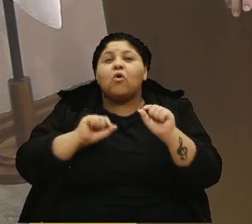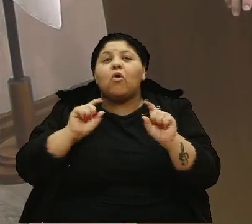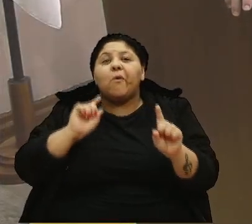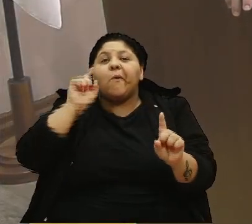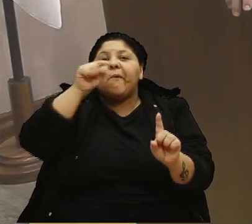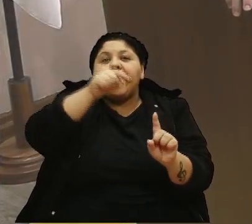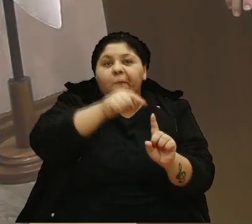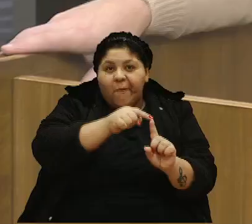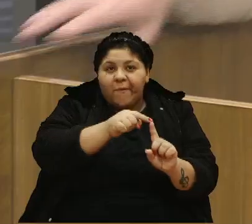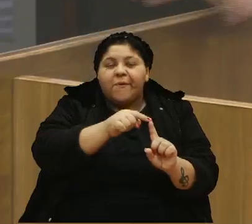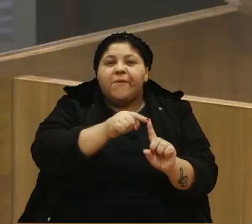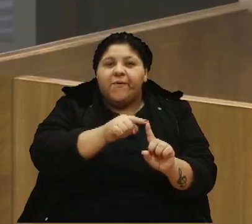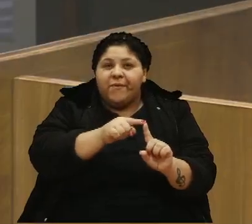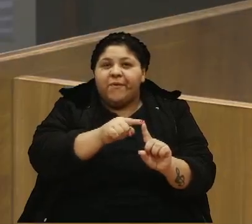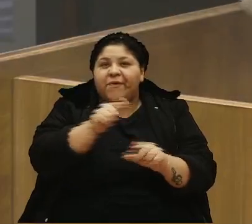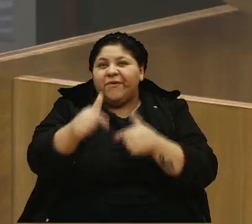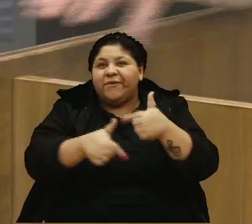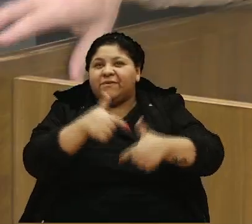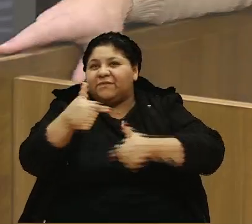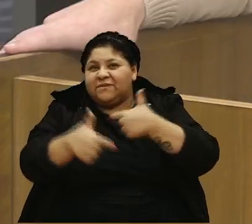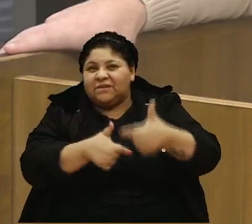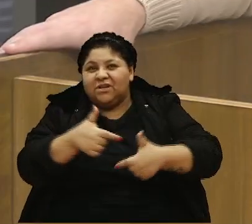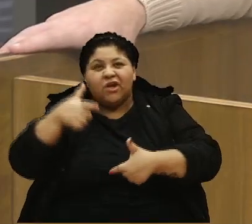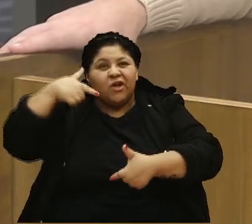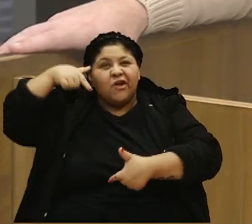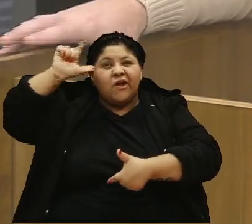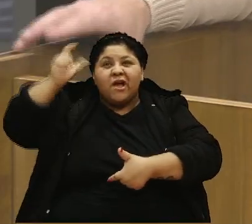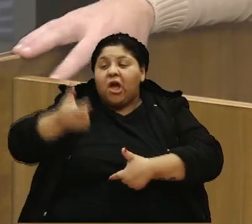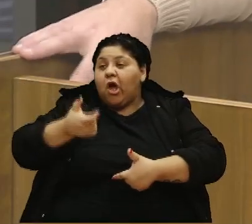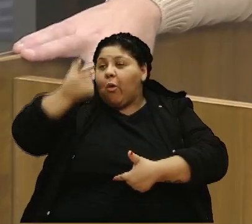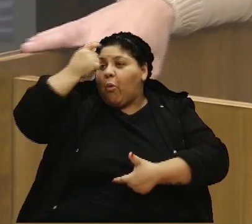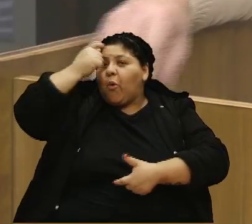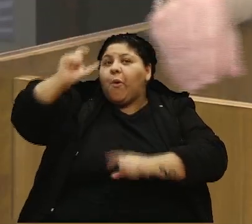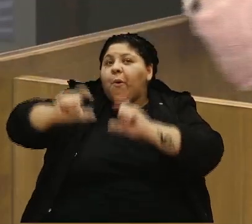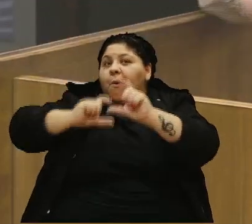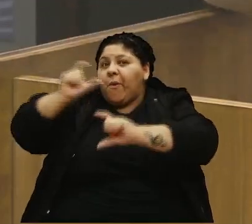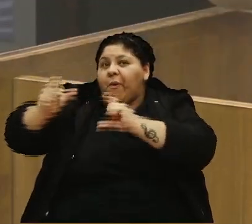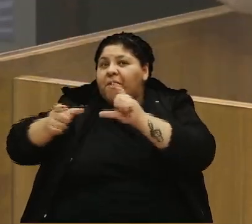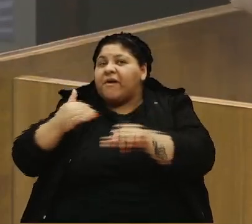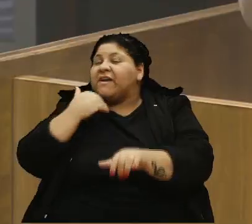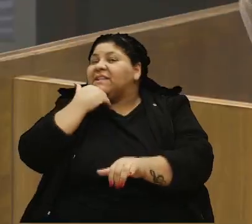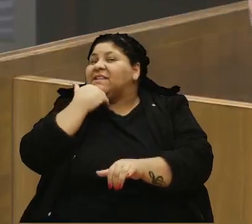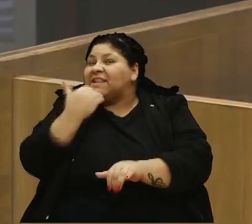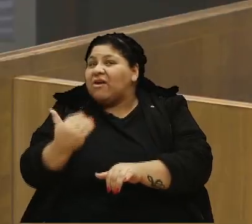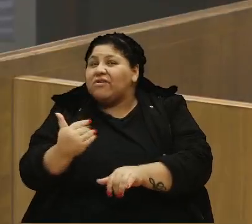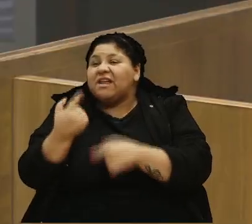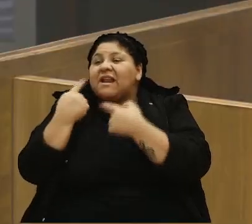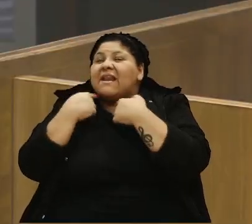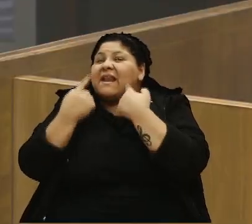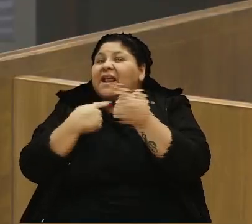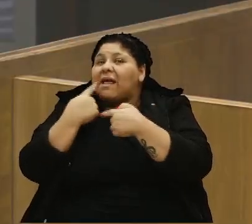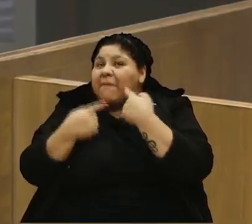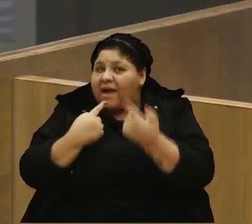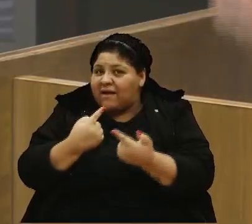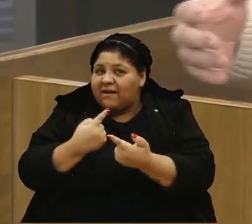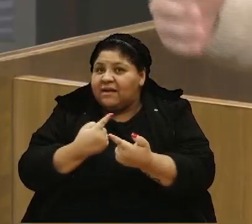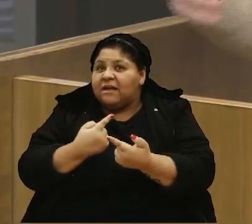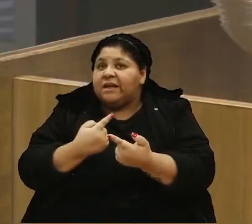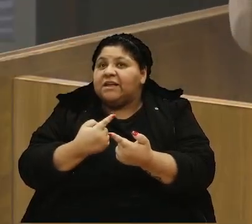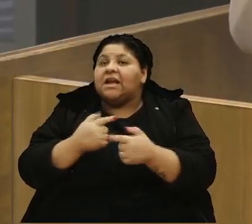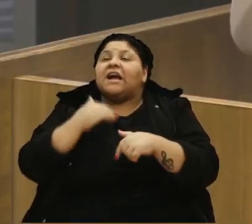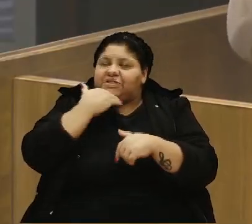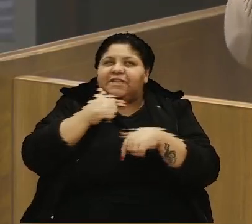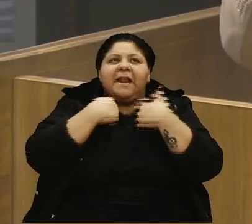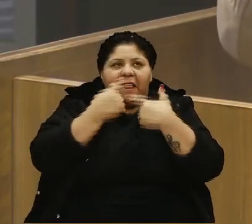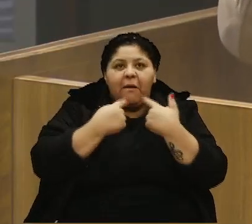então, do trabalho de ontem? É conscientizar as pessoas que não adianta reclamar. Então, a gente está fazendo algo... Reclamar, adianta